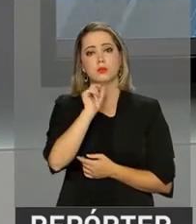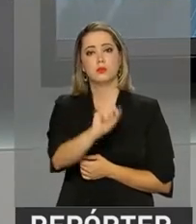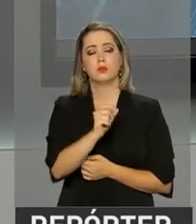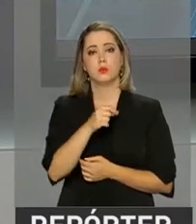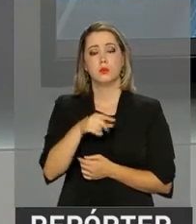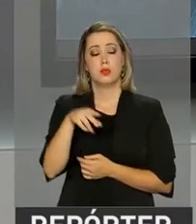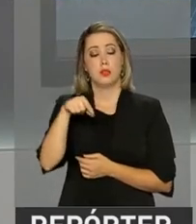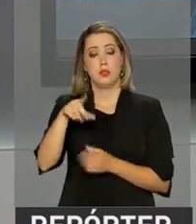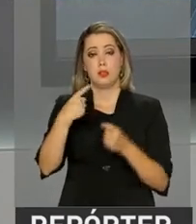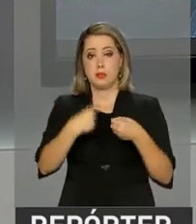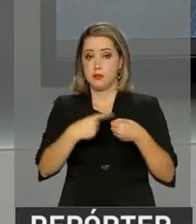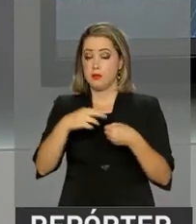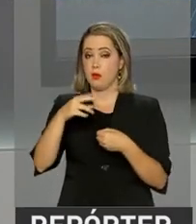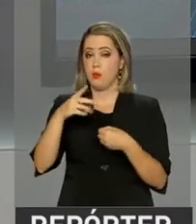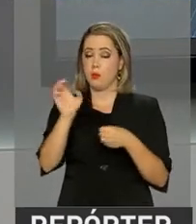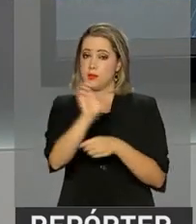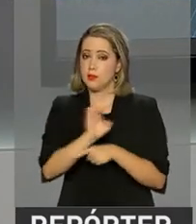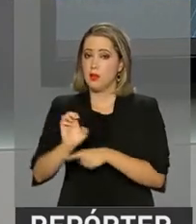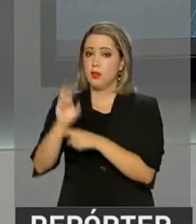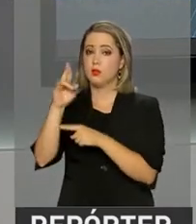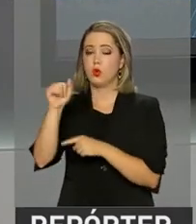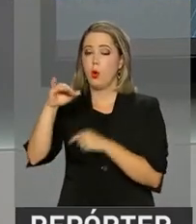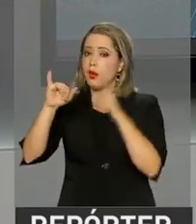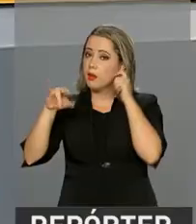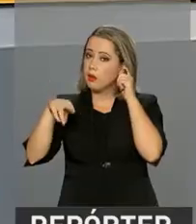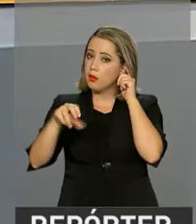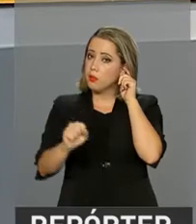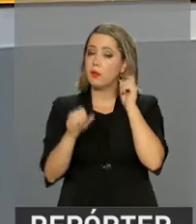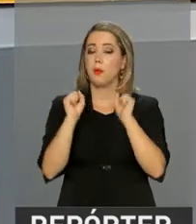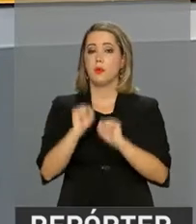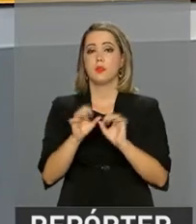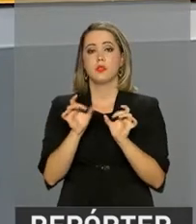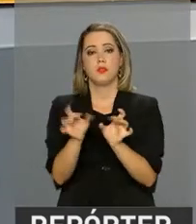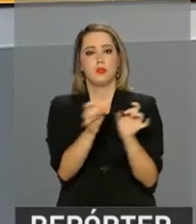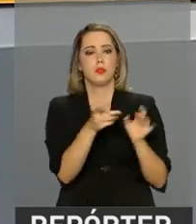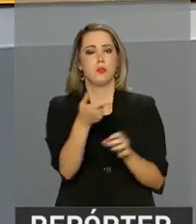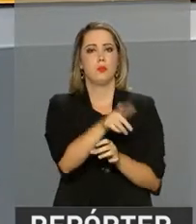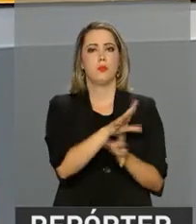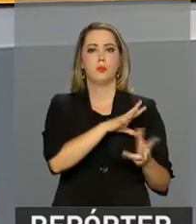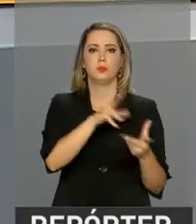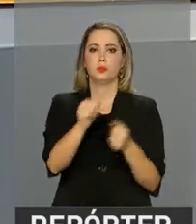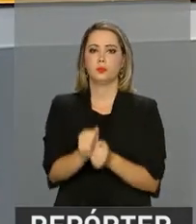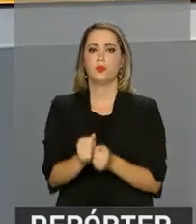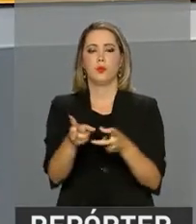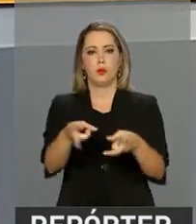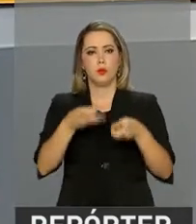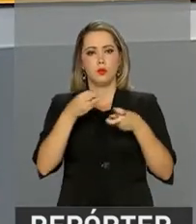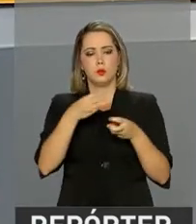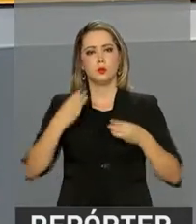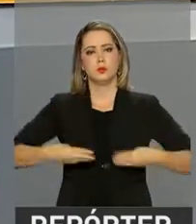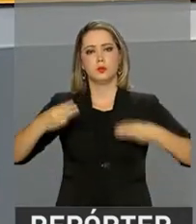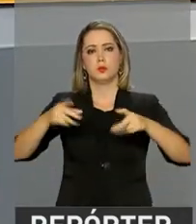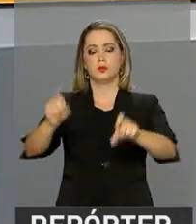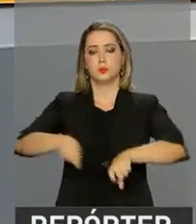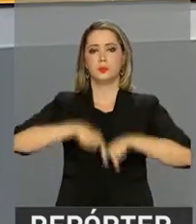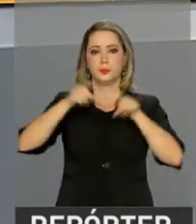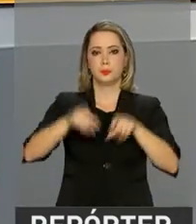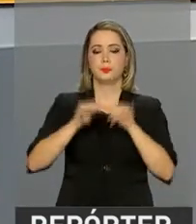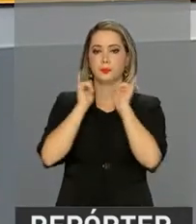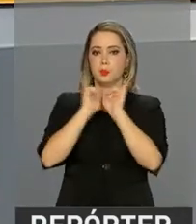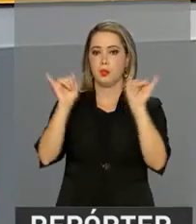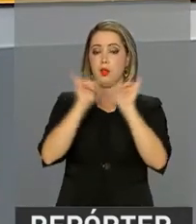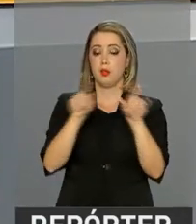que Roraima possa vender também para o mercado externo. A expectativa do Ministério da Agricultura é declarar em breve